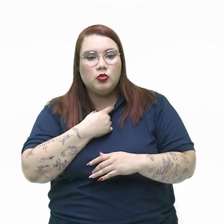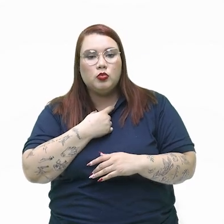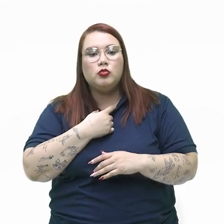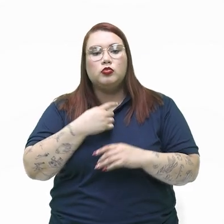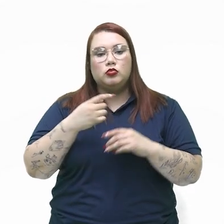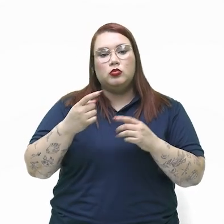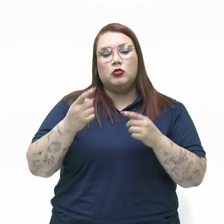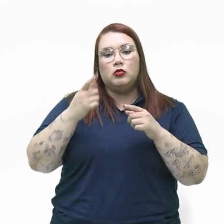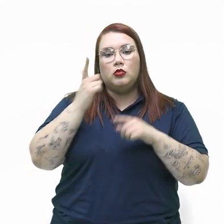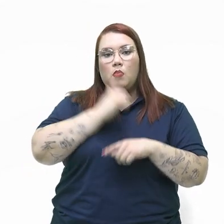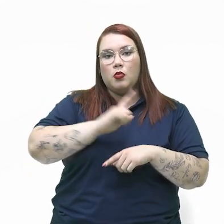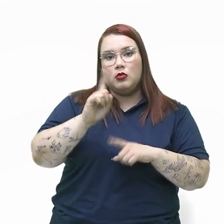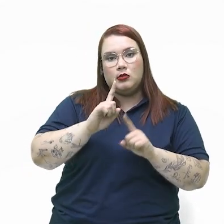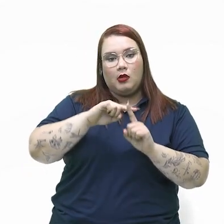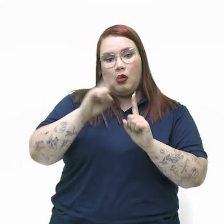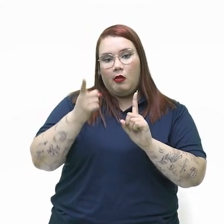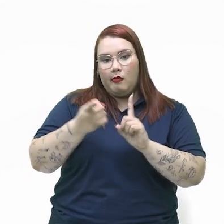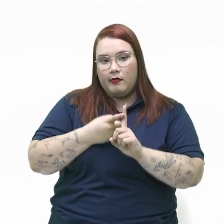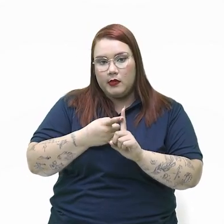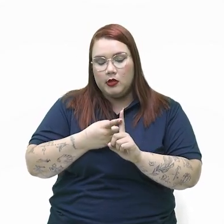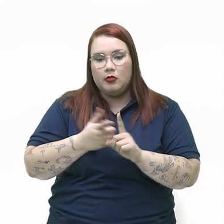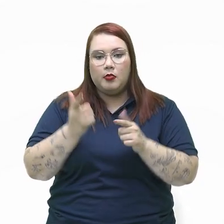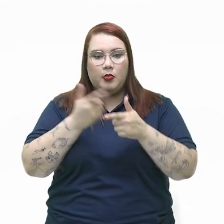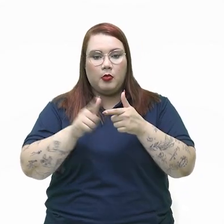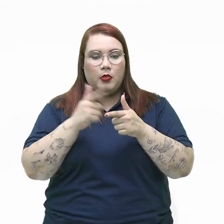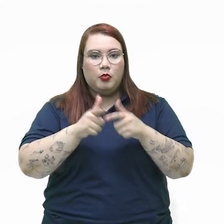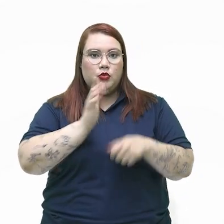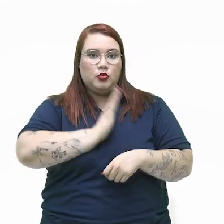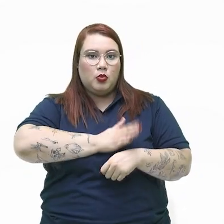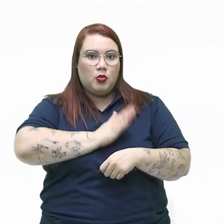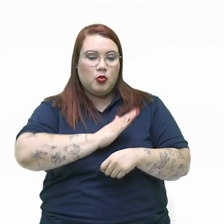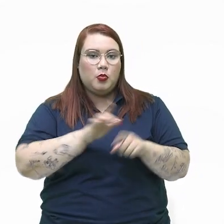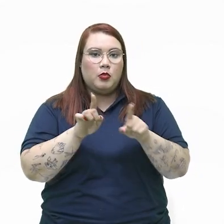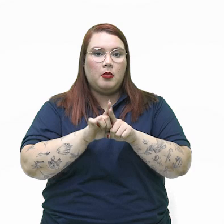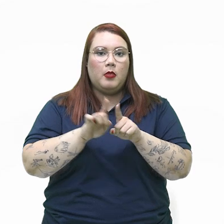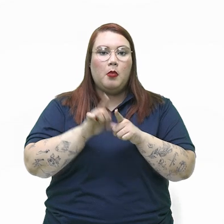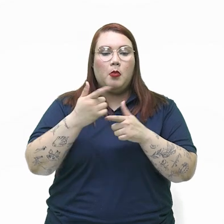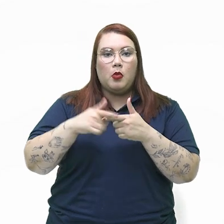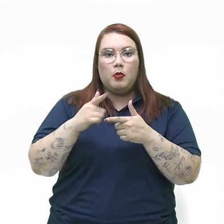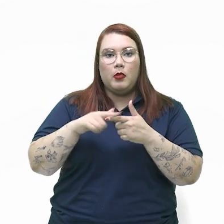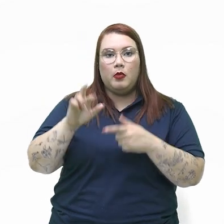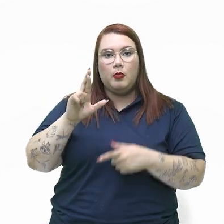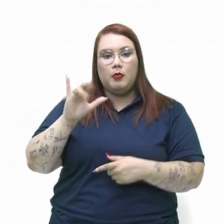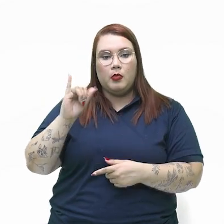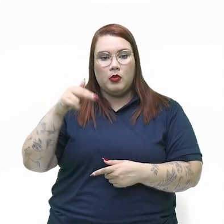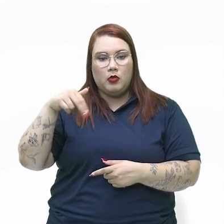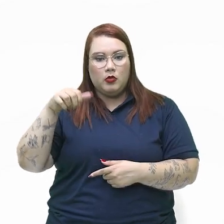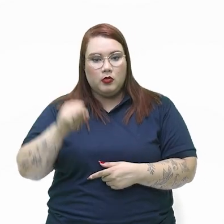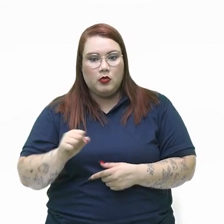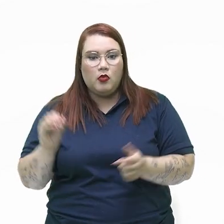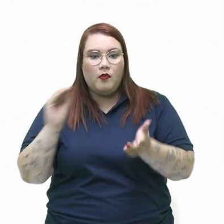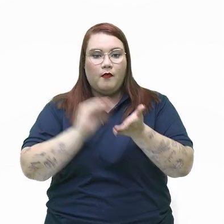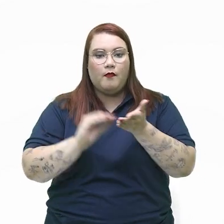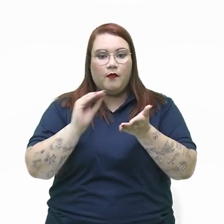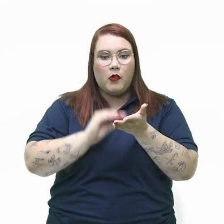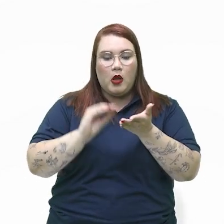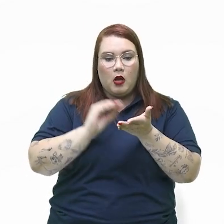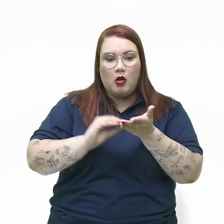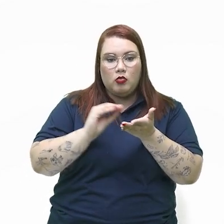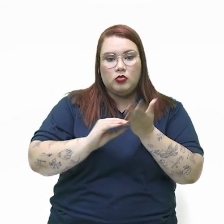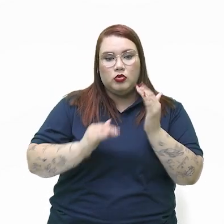infertilidade, anomalias cardíacas e renais, ausência de